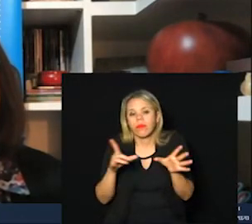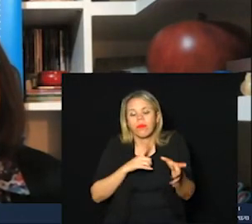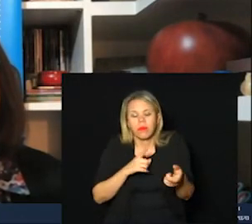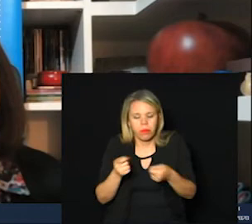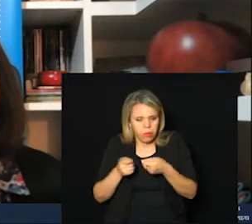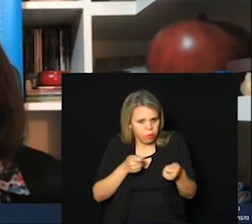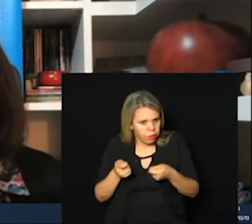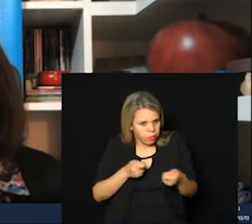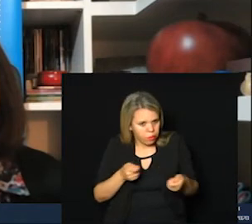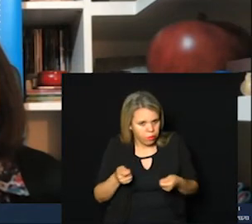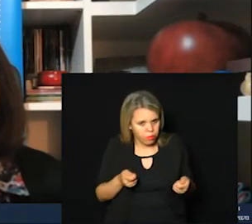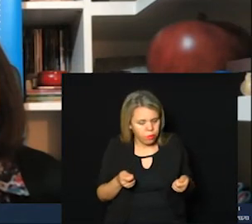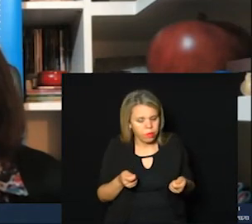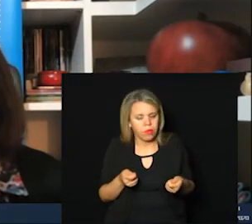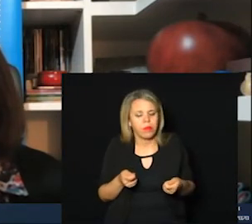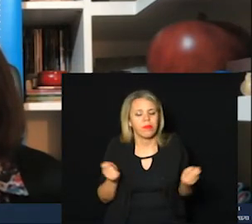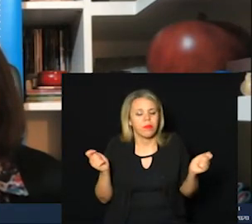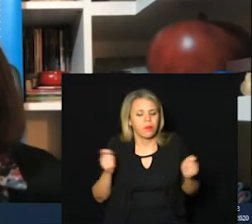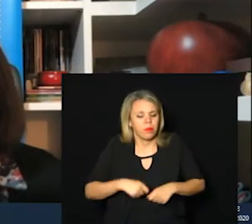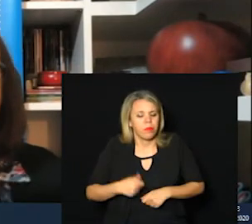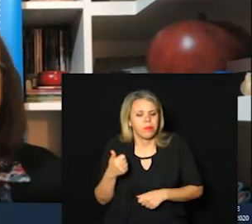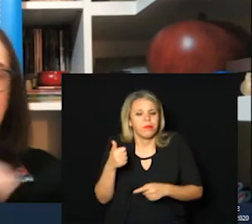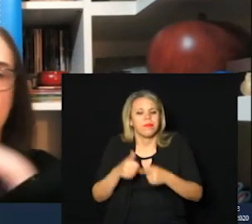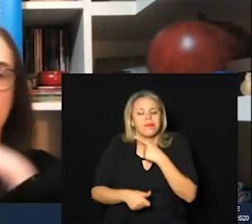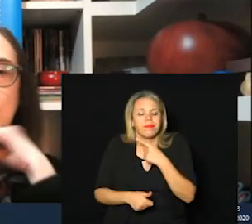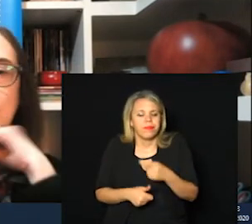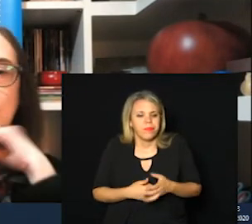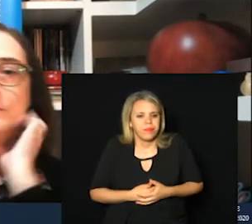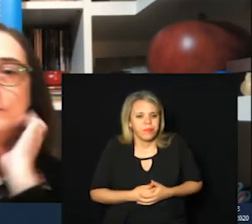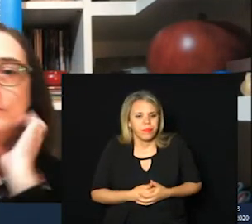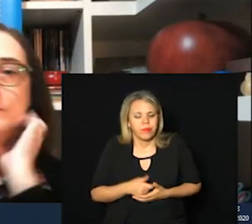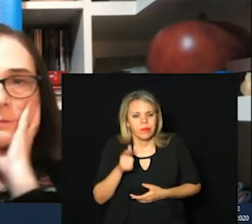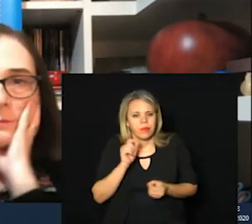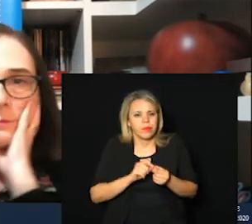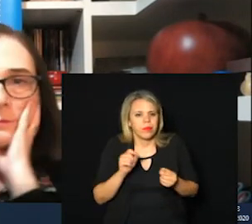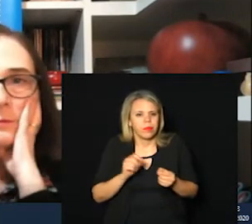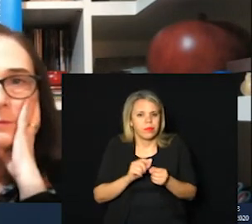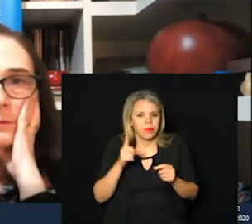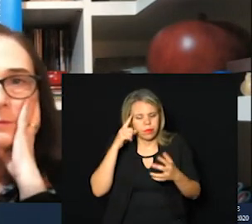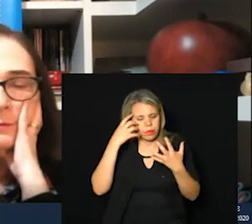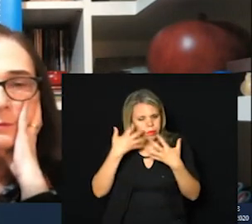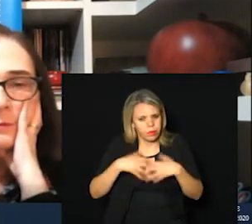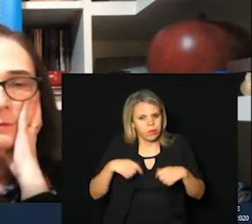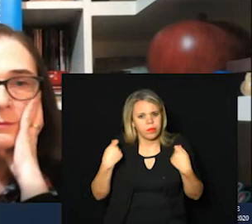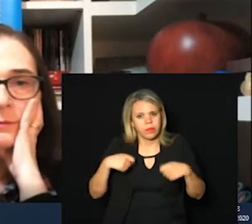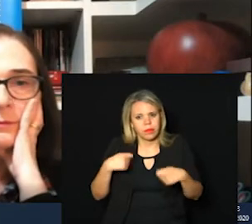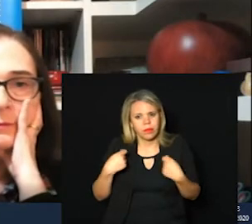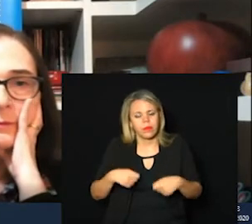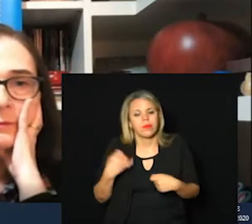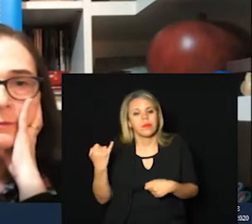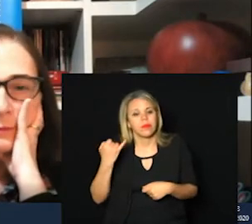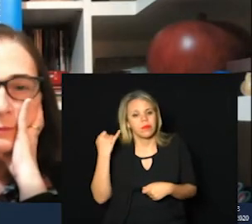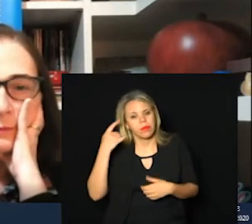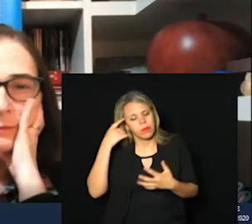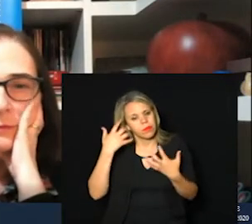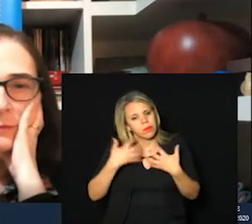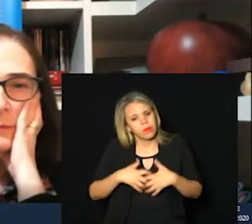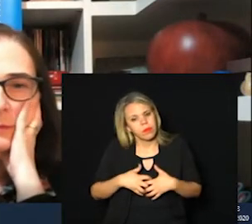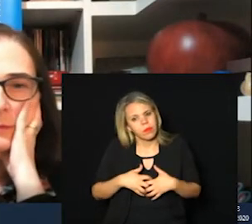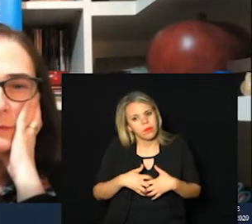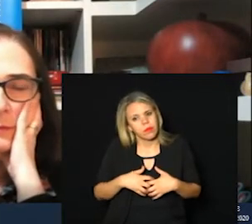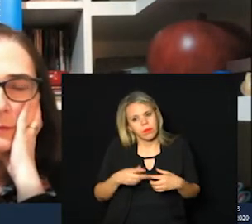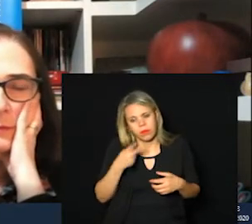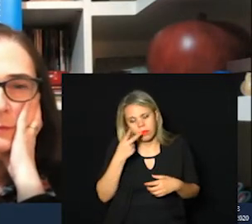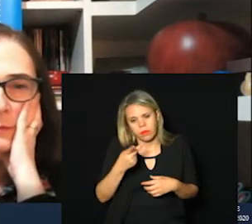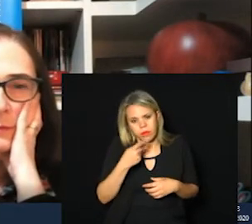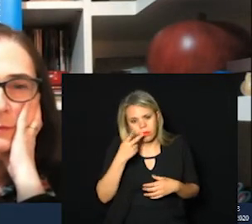equilíbrio suficiente, em primeiro lugar, para poder fazer as reflexões necessárias, porque refletir, e eu digo isso